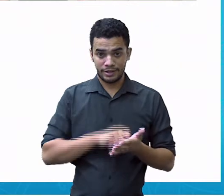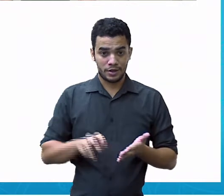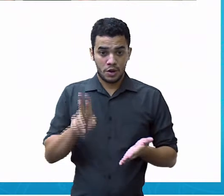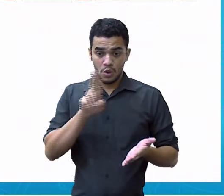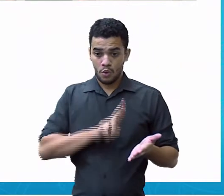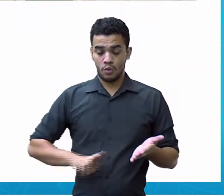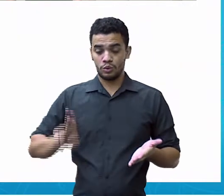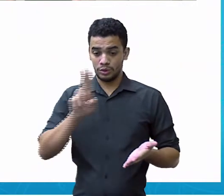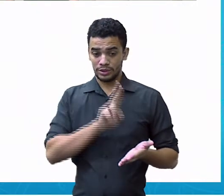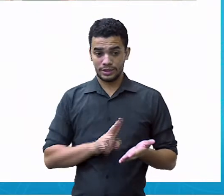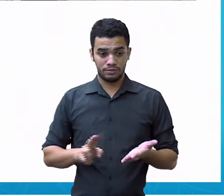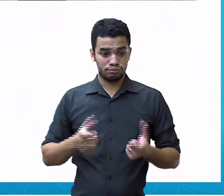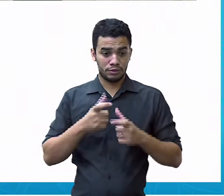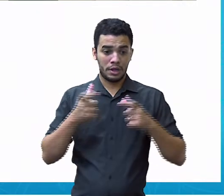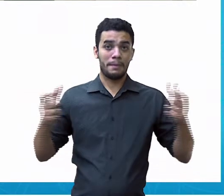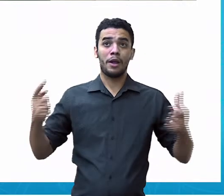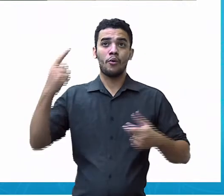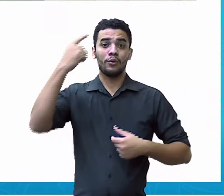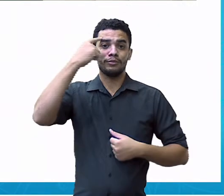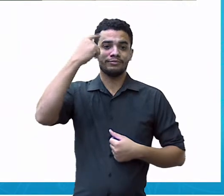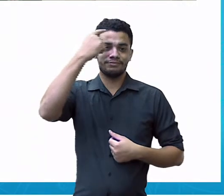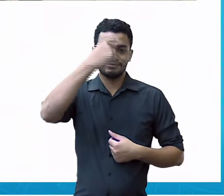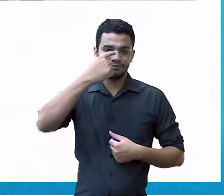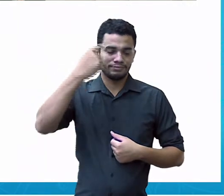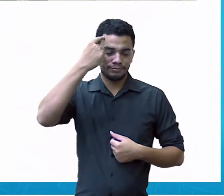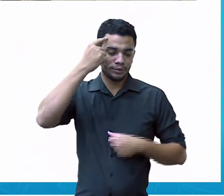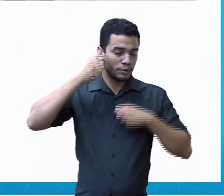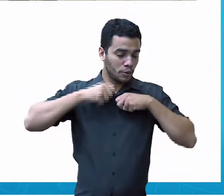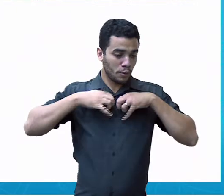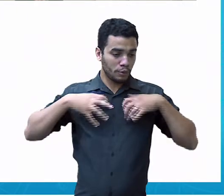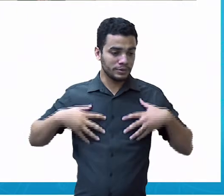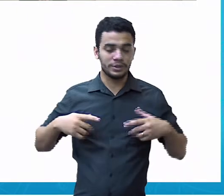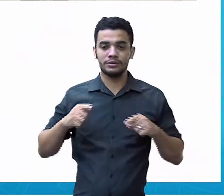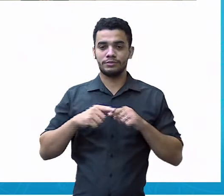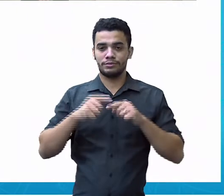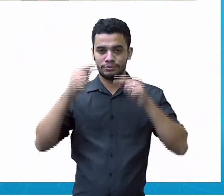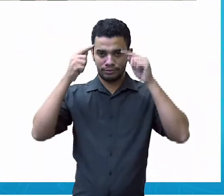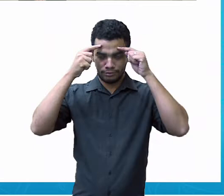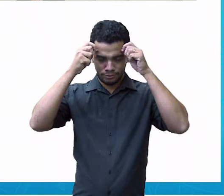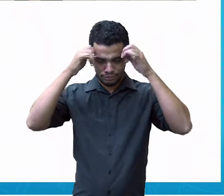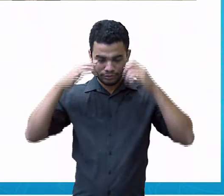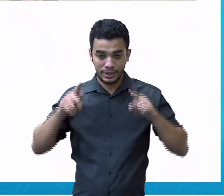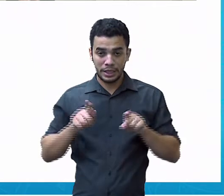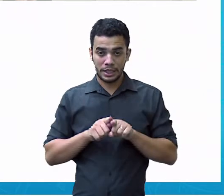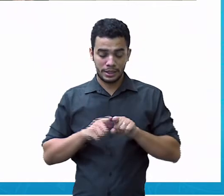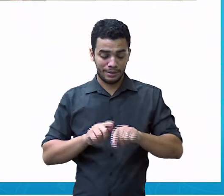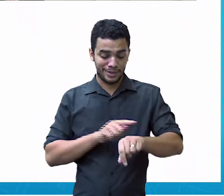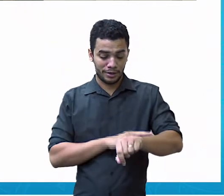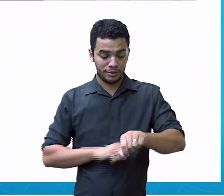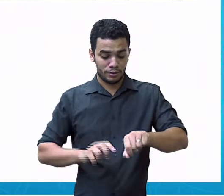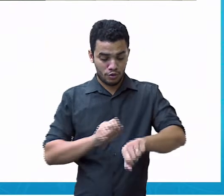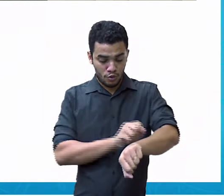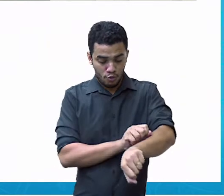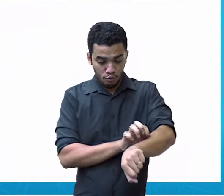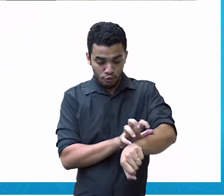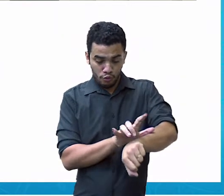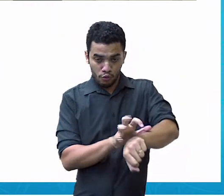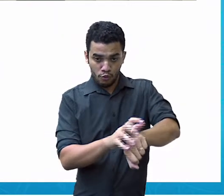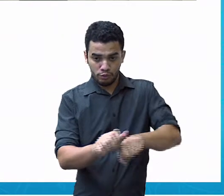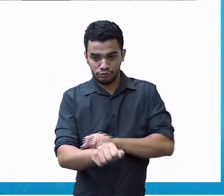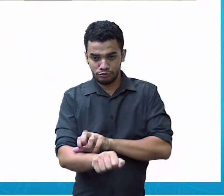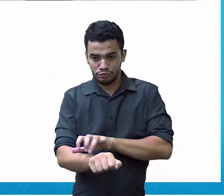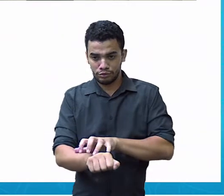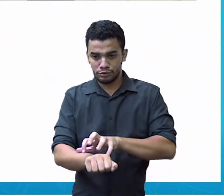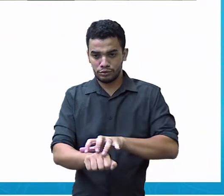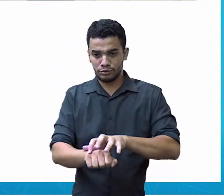regiões do sistema nervoso, como os nervos periféricos das mãos e dos braços. Também